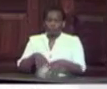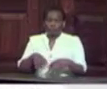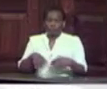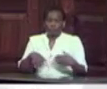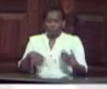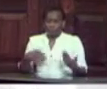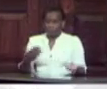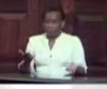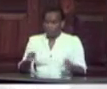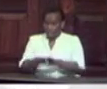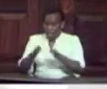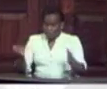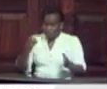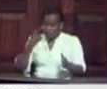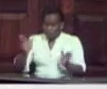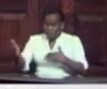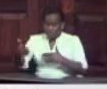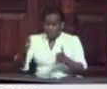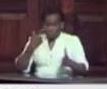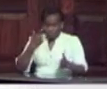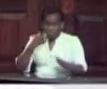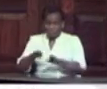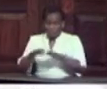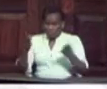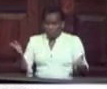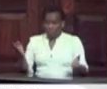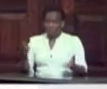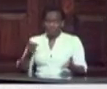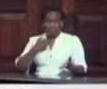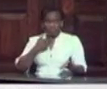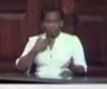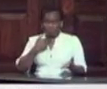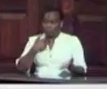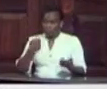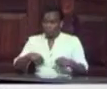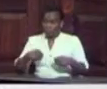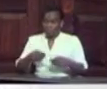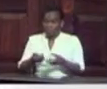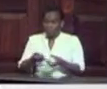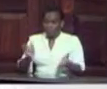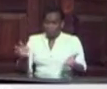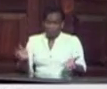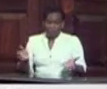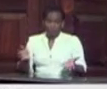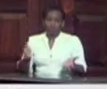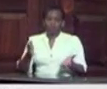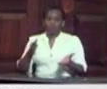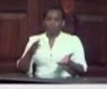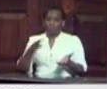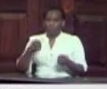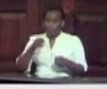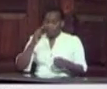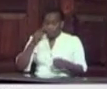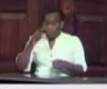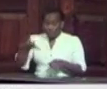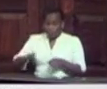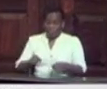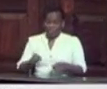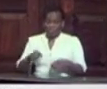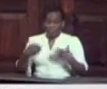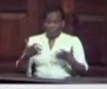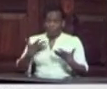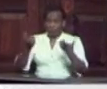não abrimos essa caixa preta, nós não nos apoderamos desta caixa preta. Então, eu quero